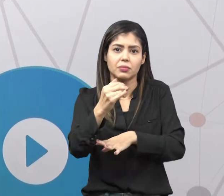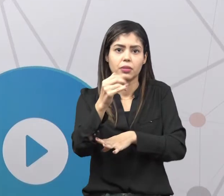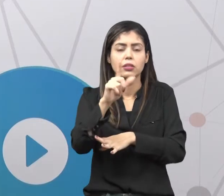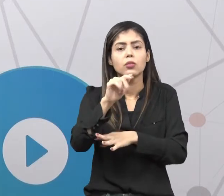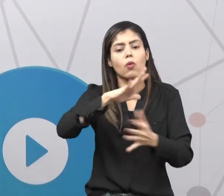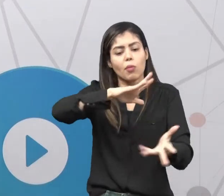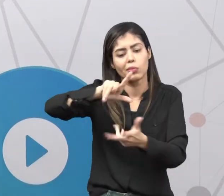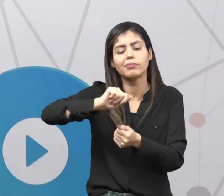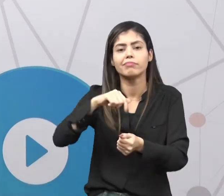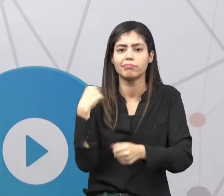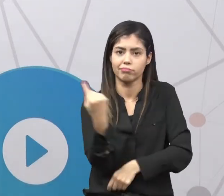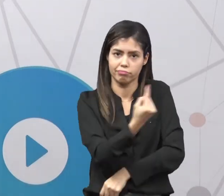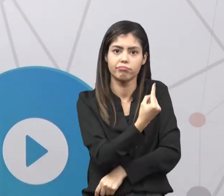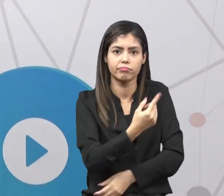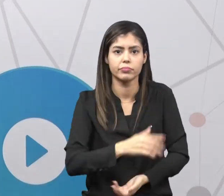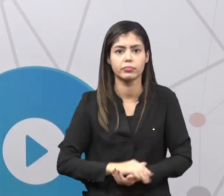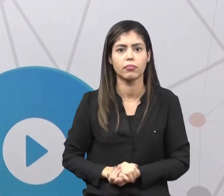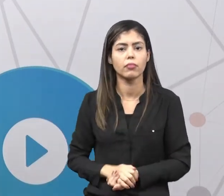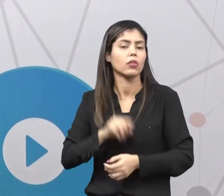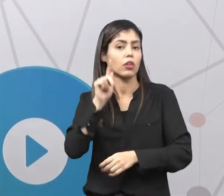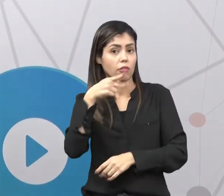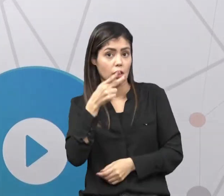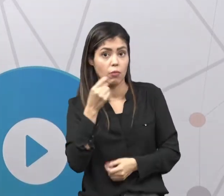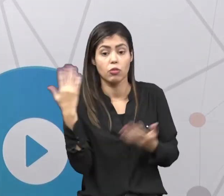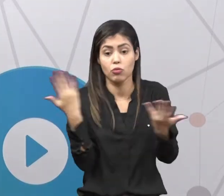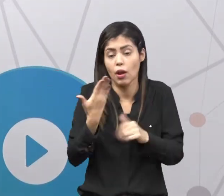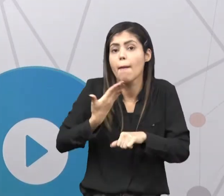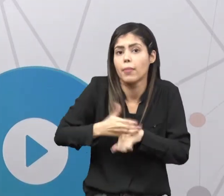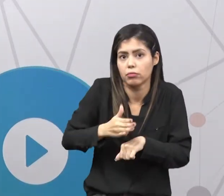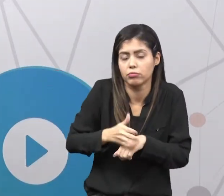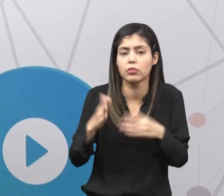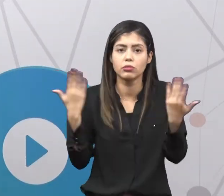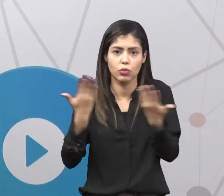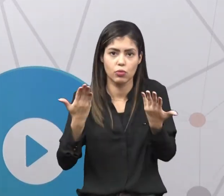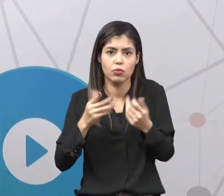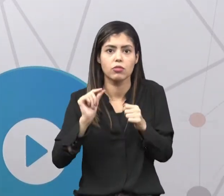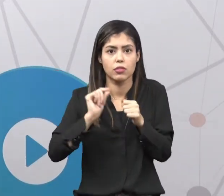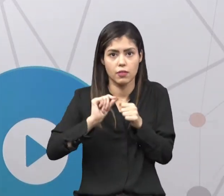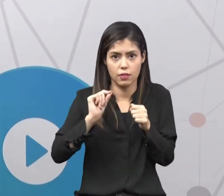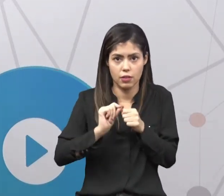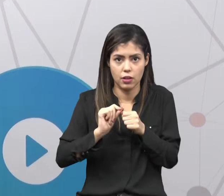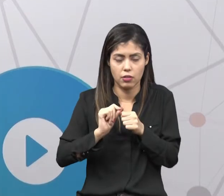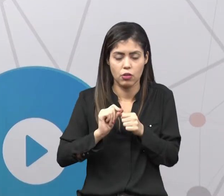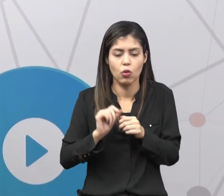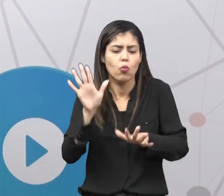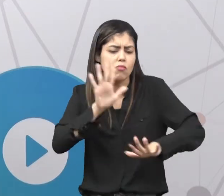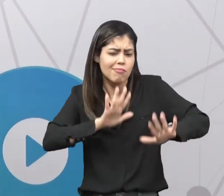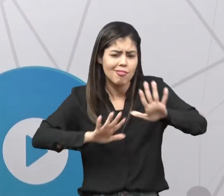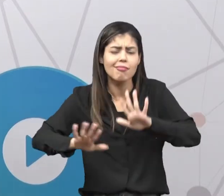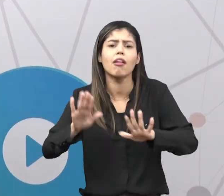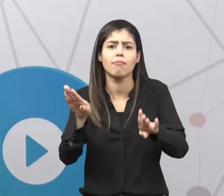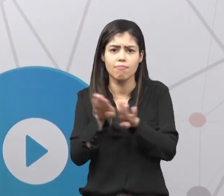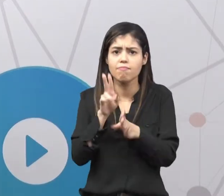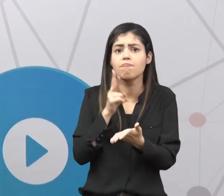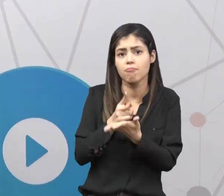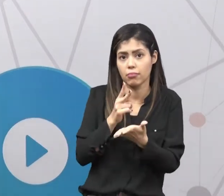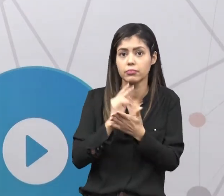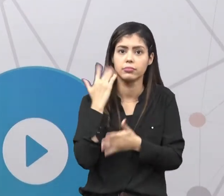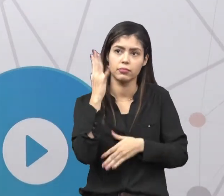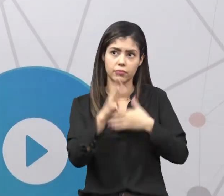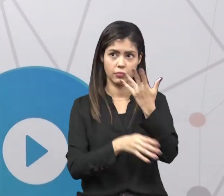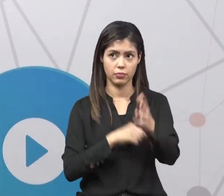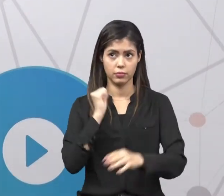do nosso planeta, ok? Então nós estamos falando das práticas, né, da preservação, da conservação das